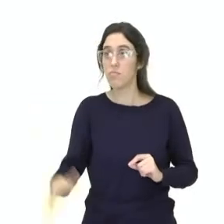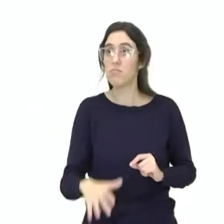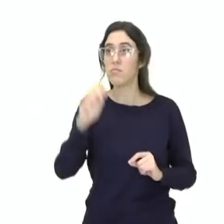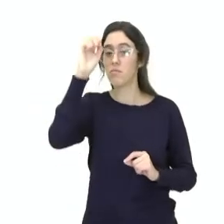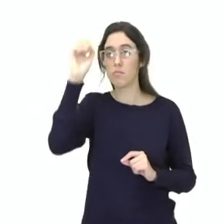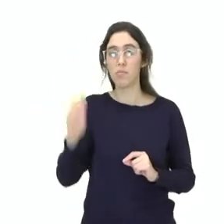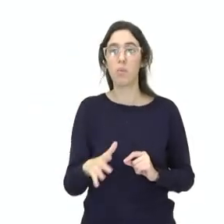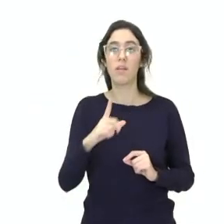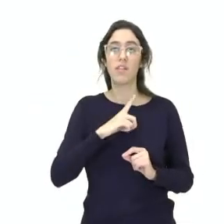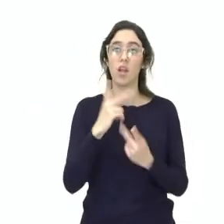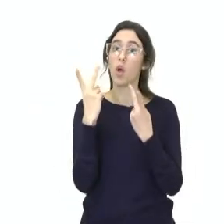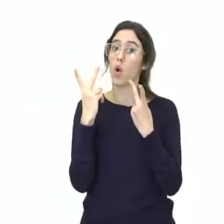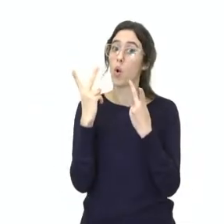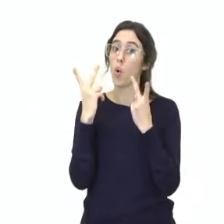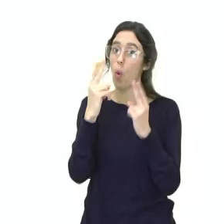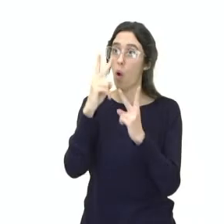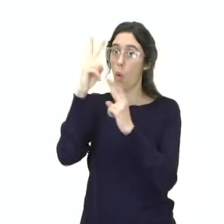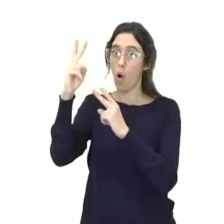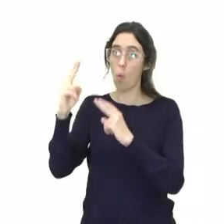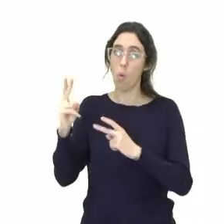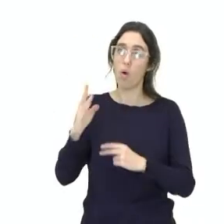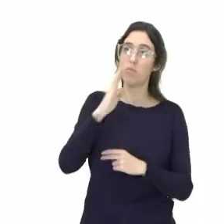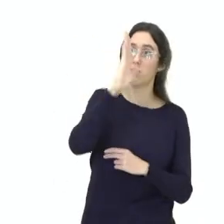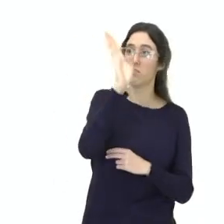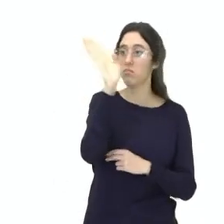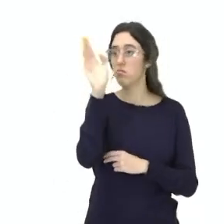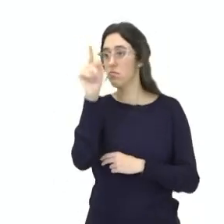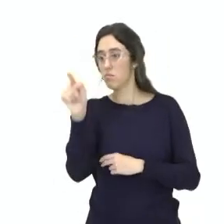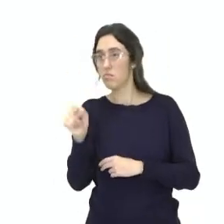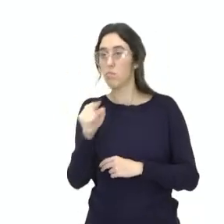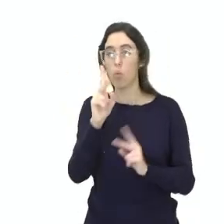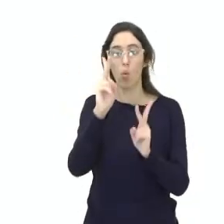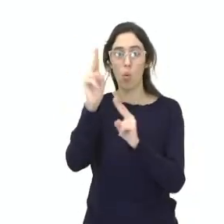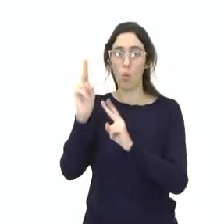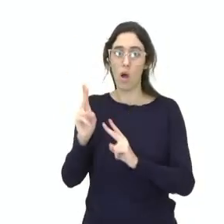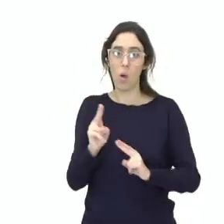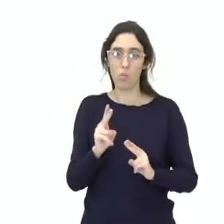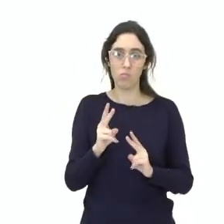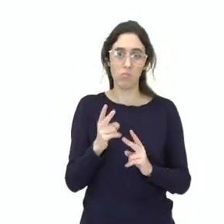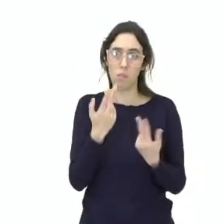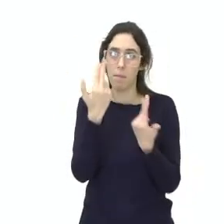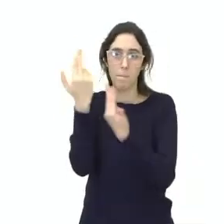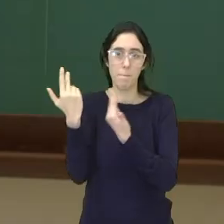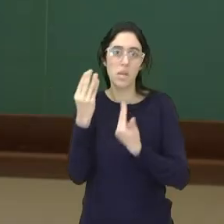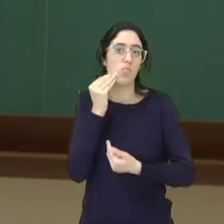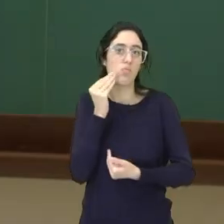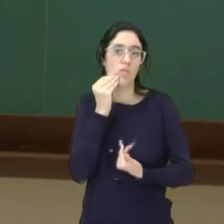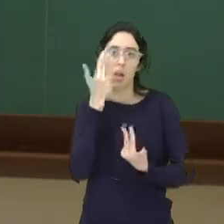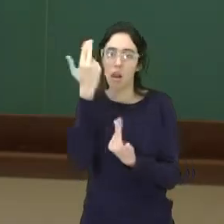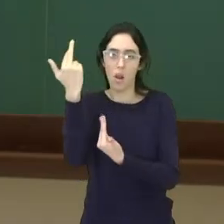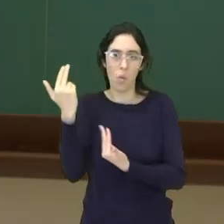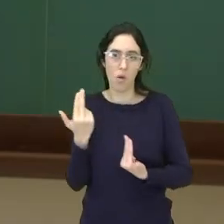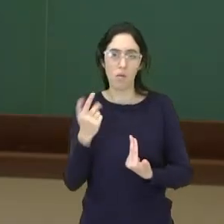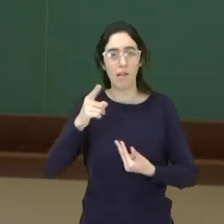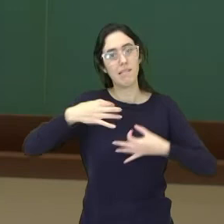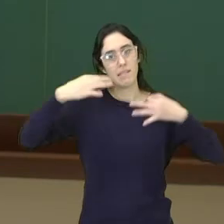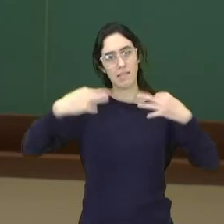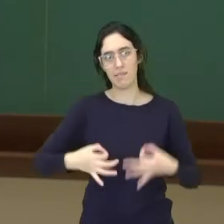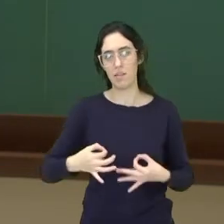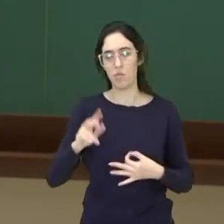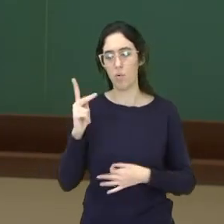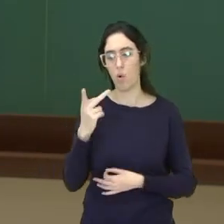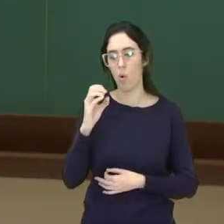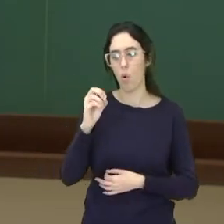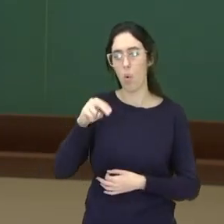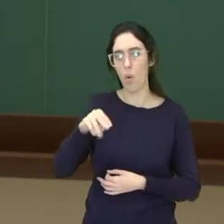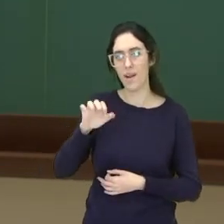iguais. Ao girar cada roleta, a probabilidade de sortear qualquer uma das partes é a mesma. Então é uma roleta honesta.